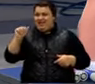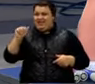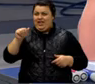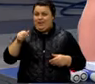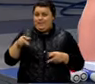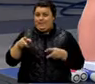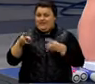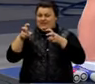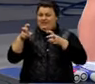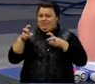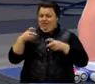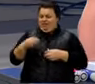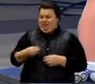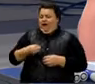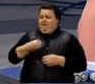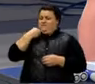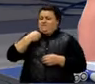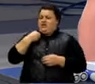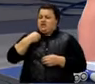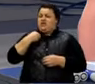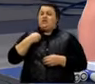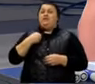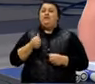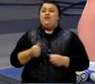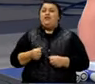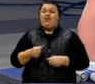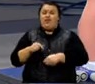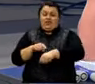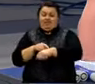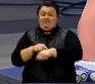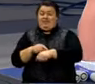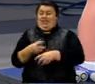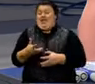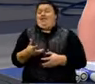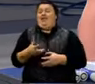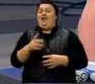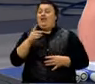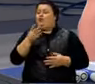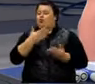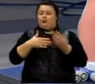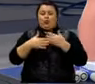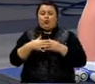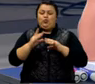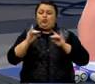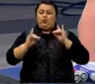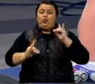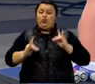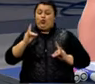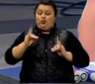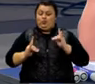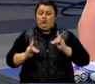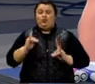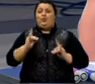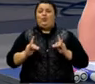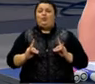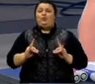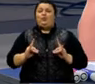perceber que está vivo ali, a adrenalina na pele. Então, o hormônio. Temos tanto